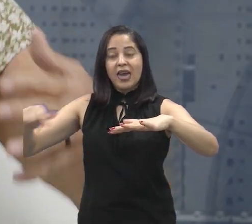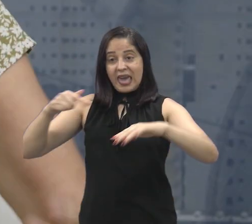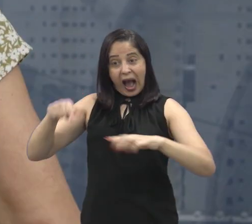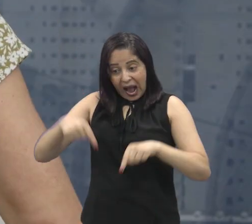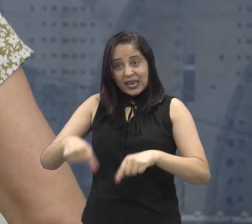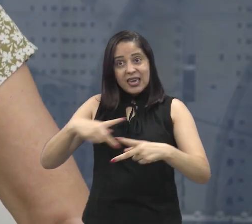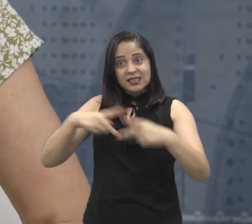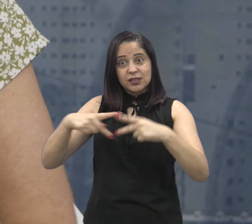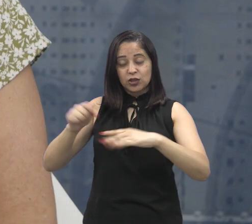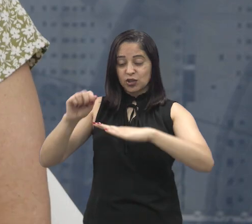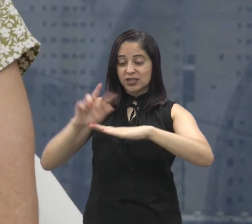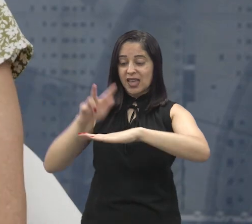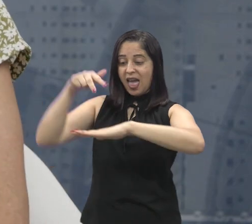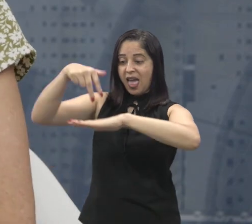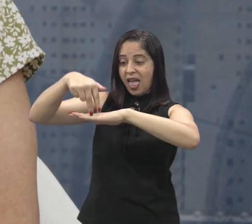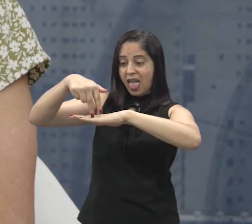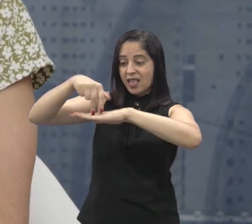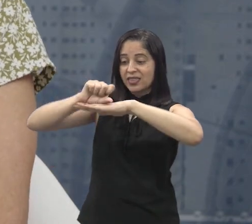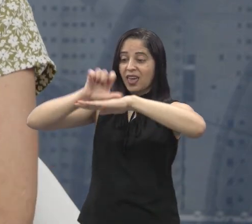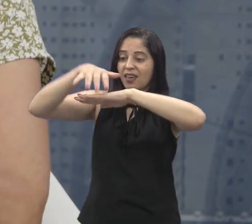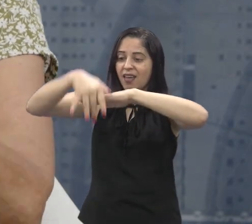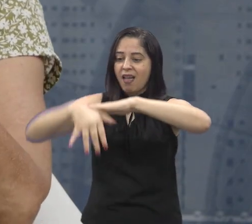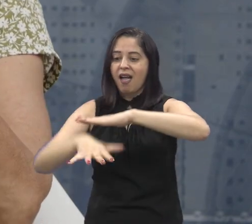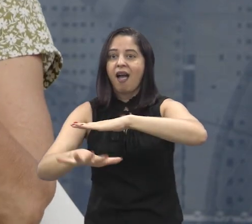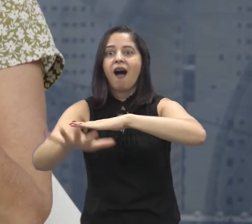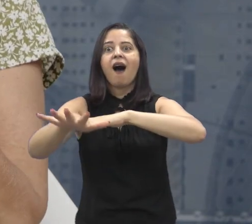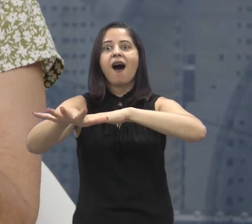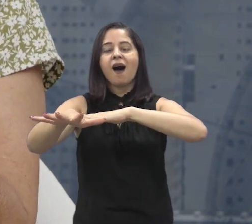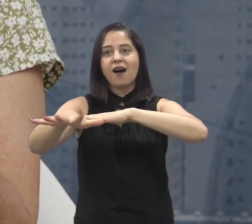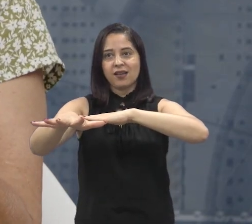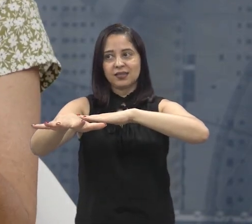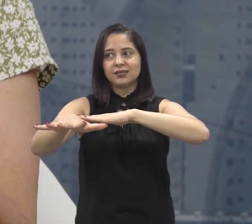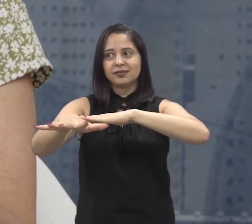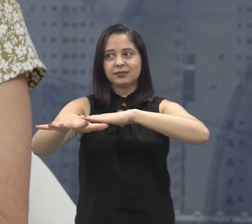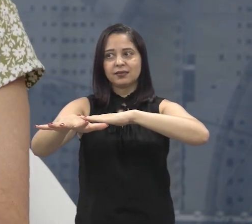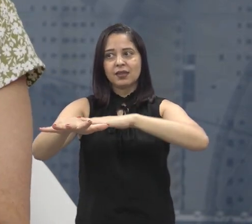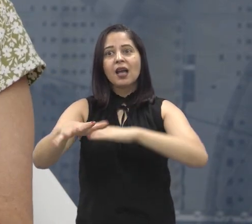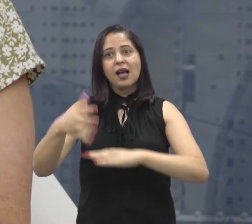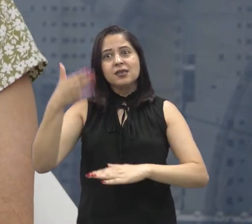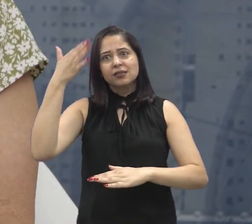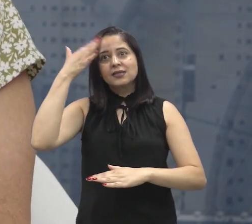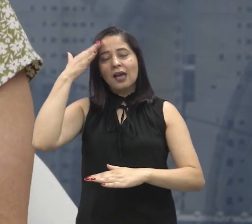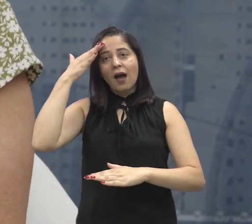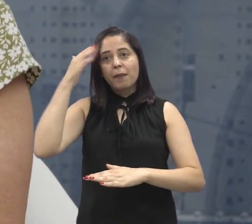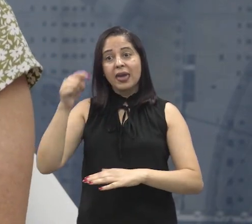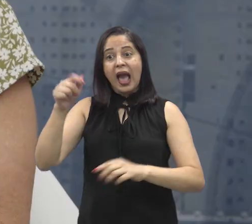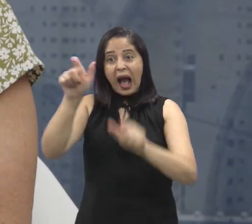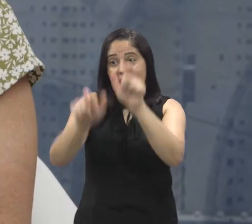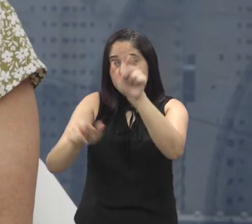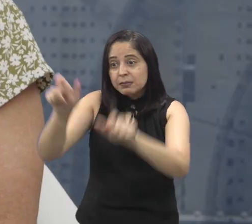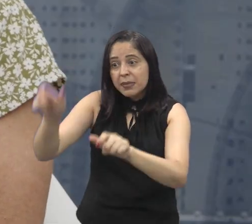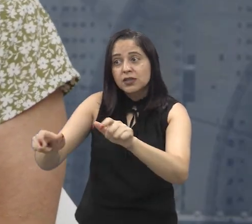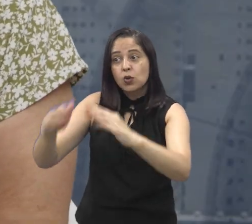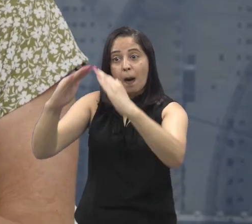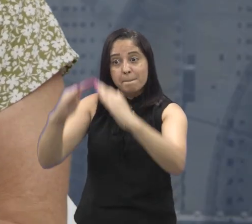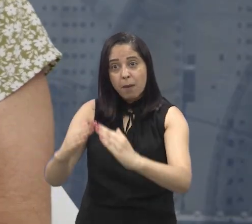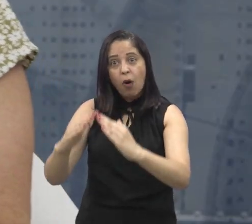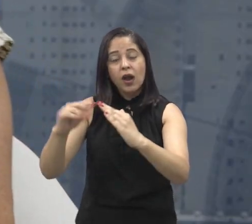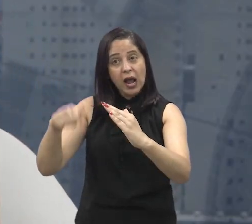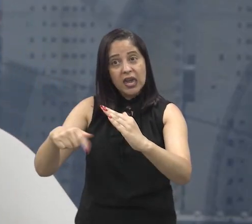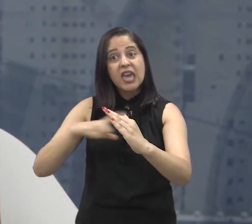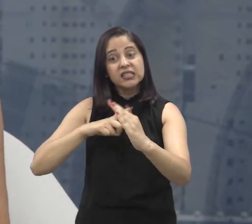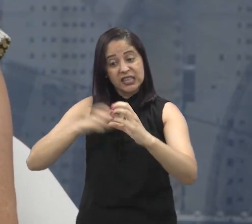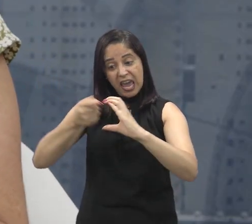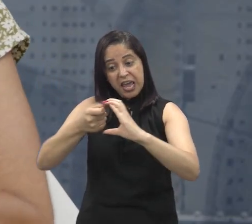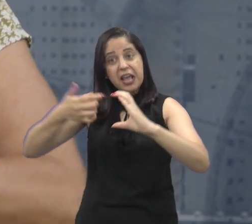um vale. Alguns estudiosos dizem que as pessoas carregam suas características geográficas, né? O Milton